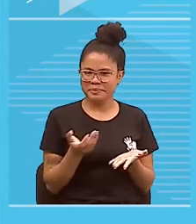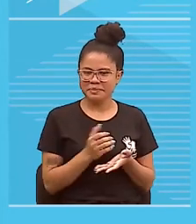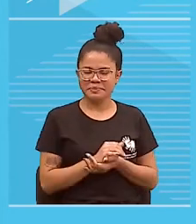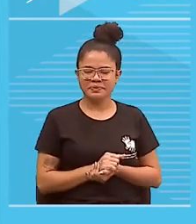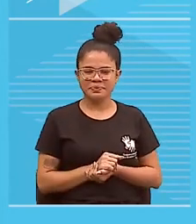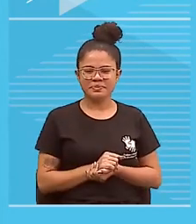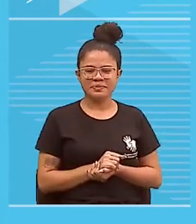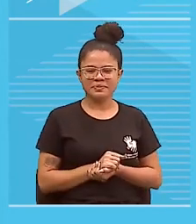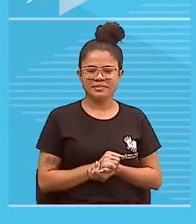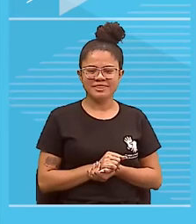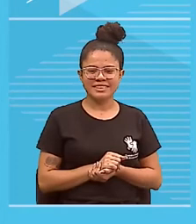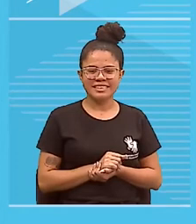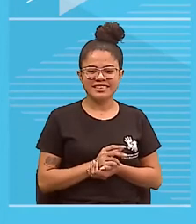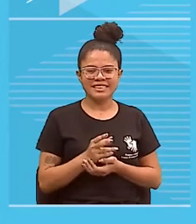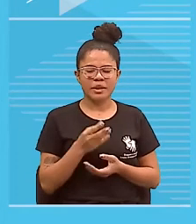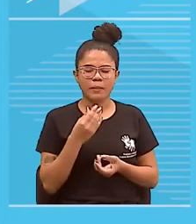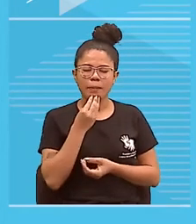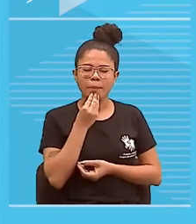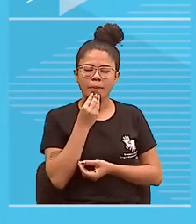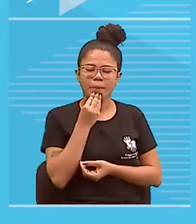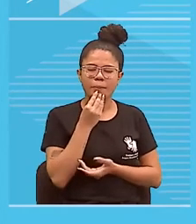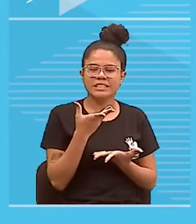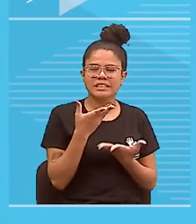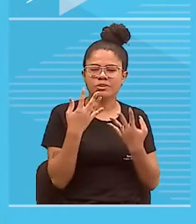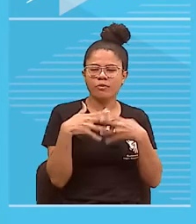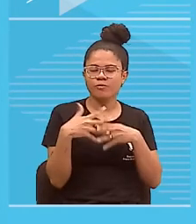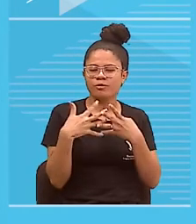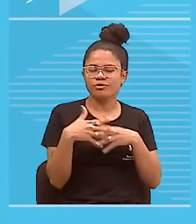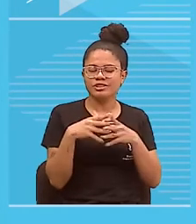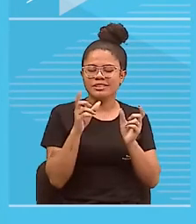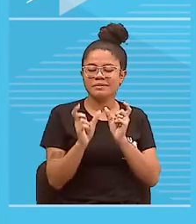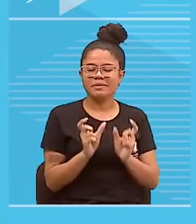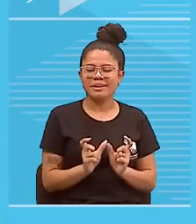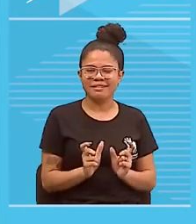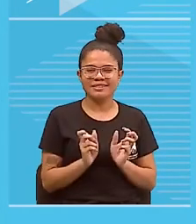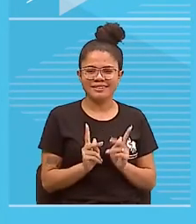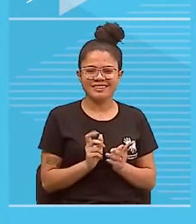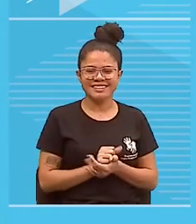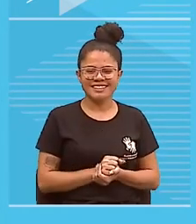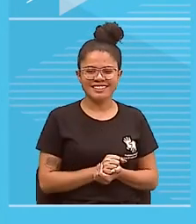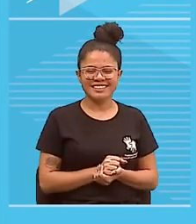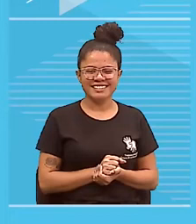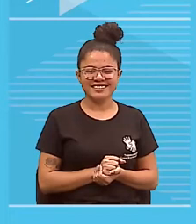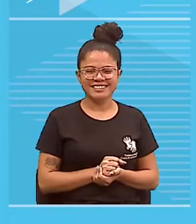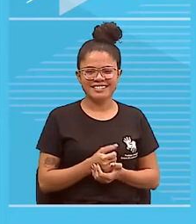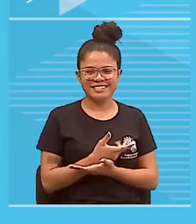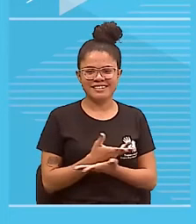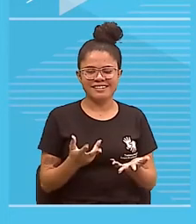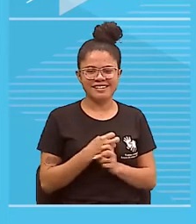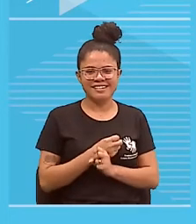e foi quase um trava-língua Dulce Oxe Eita povo talks Qual é o em